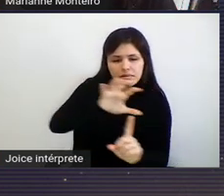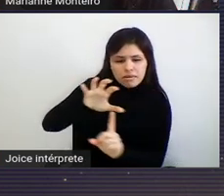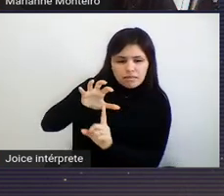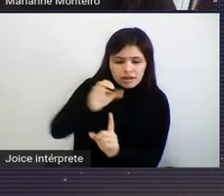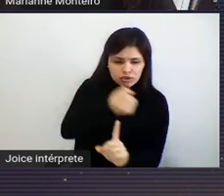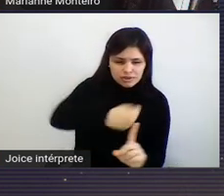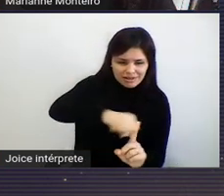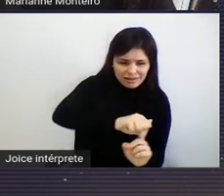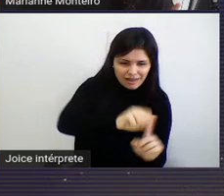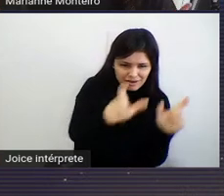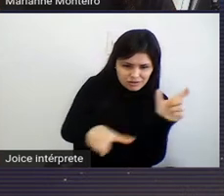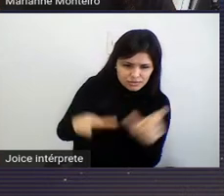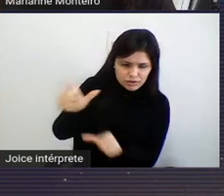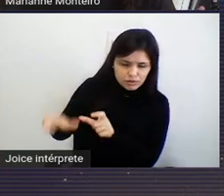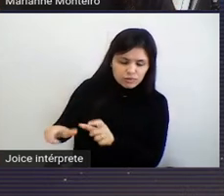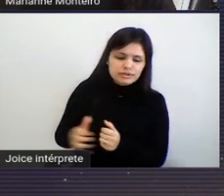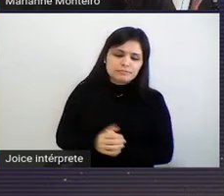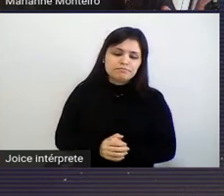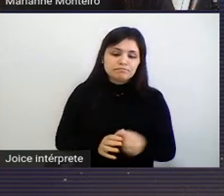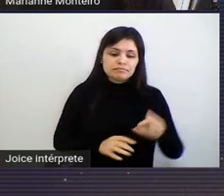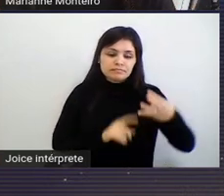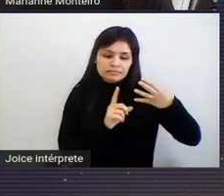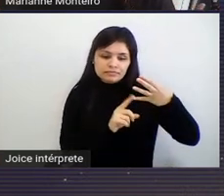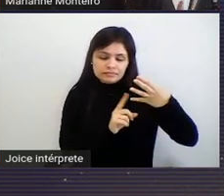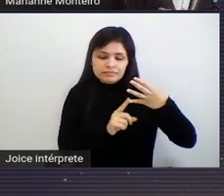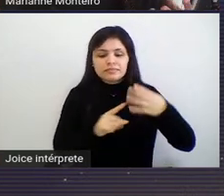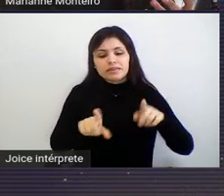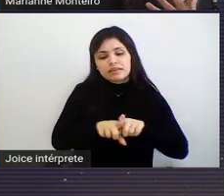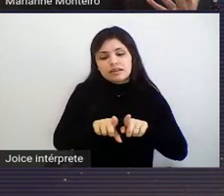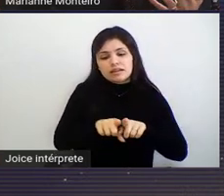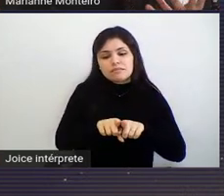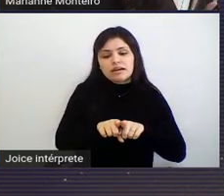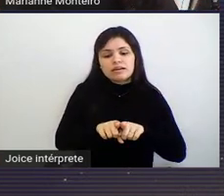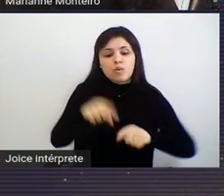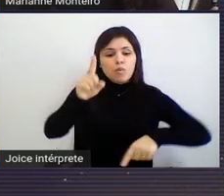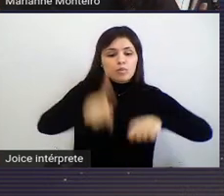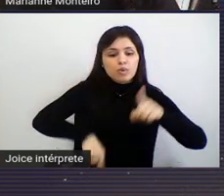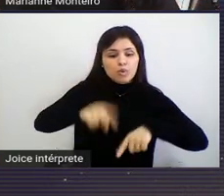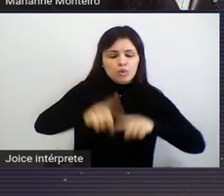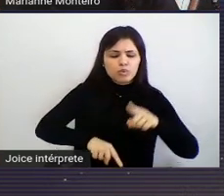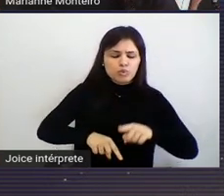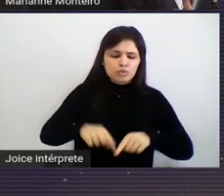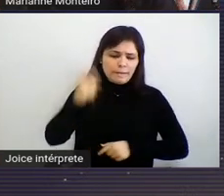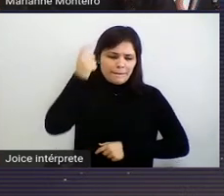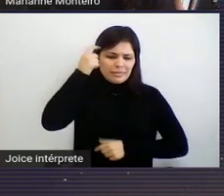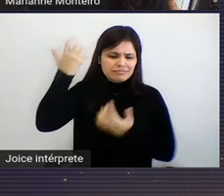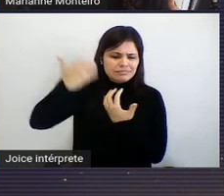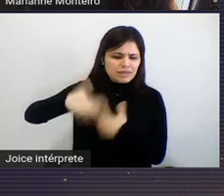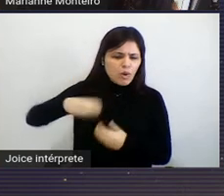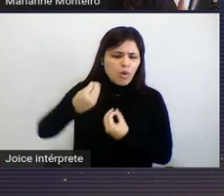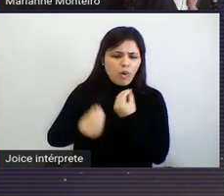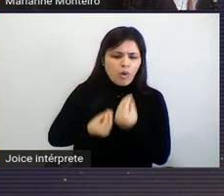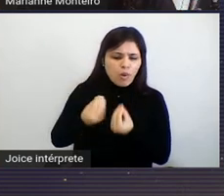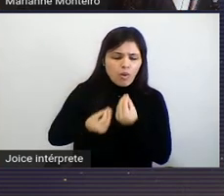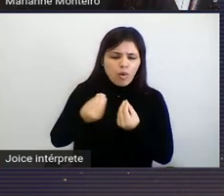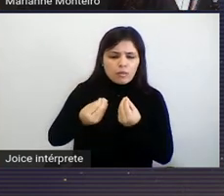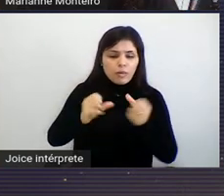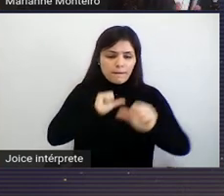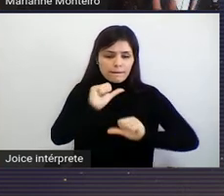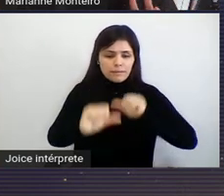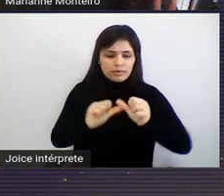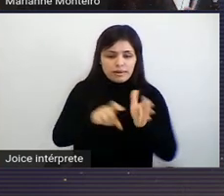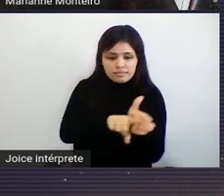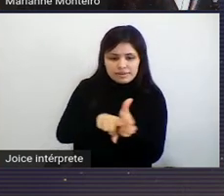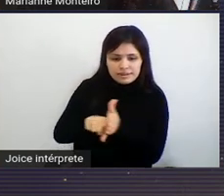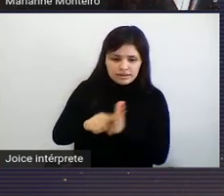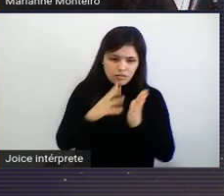E também a parte de produto, que é pensar meio que como transformar a pesquisa, ou seja, como transformar, às vezes, um modelo